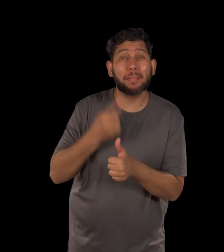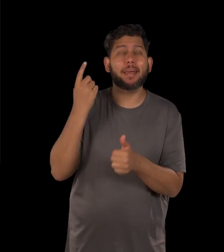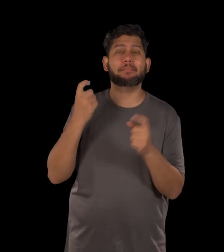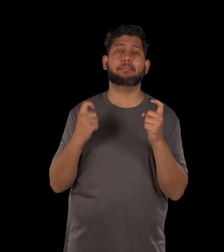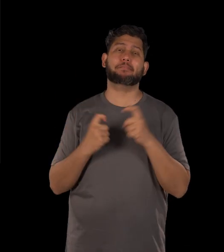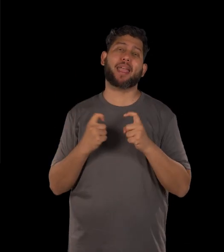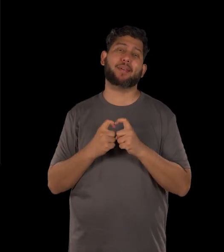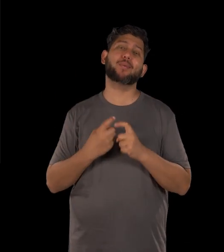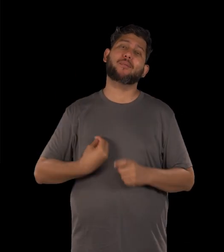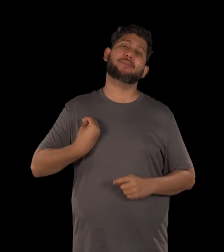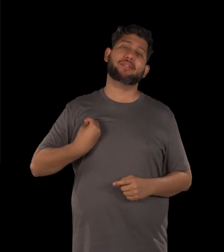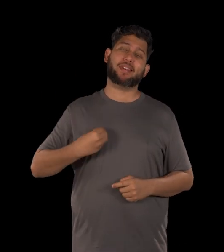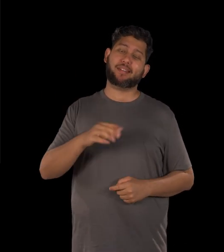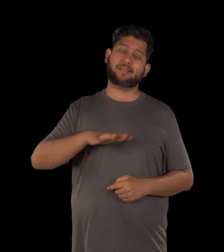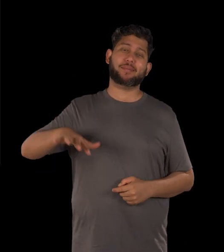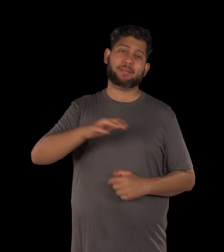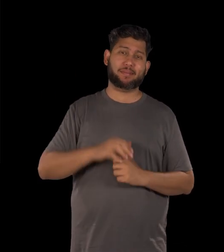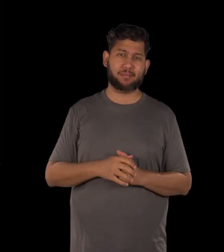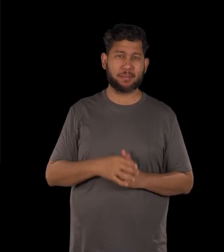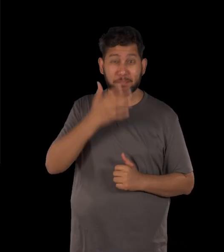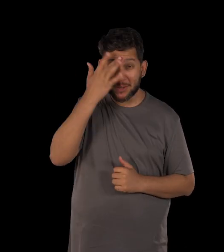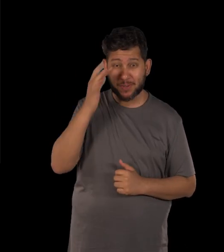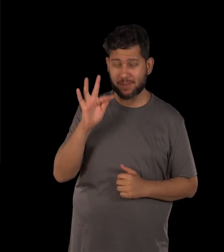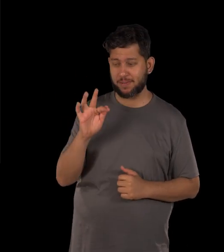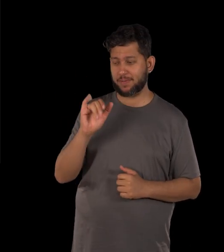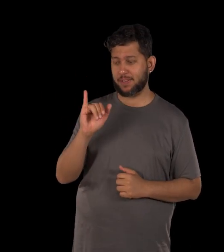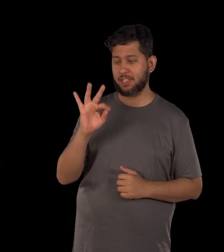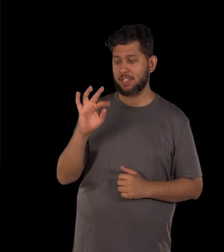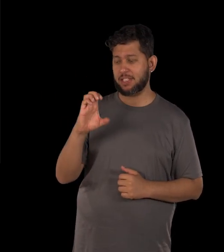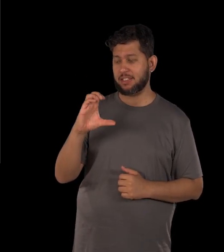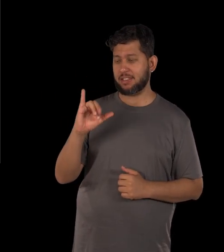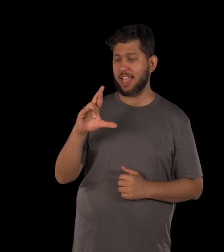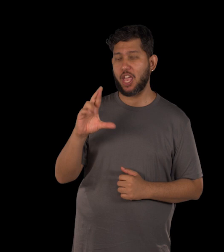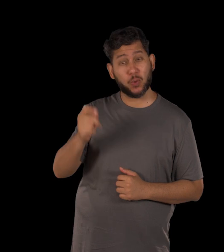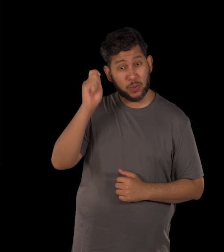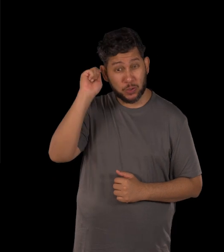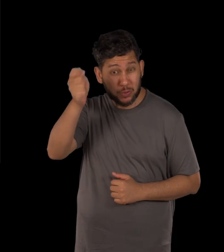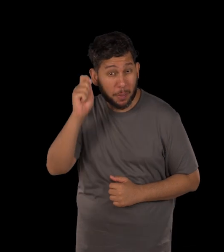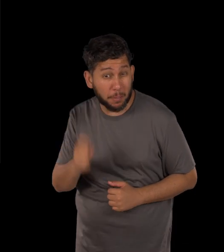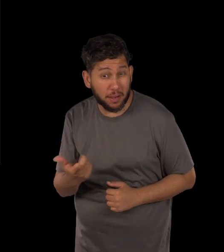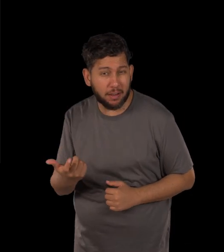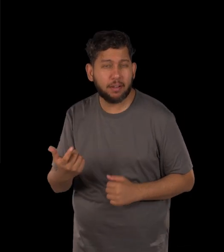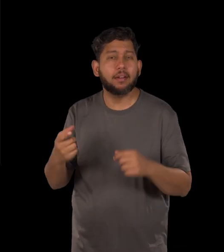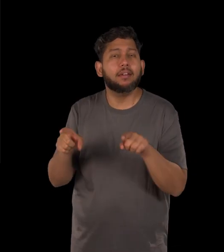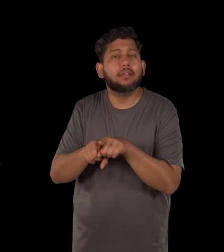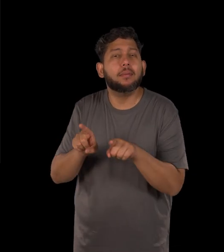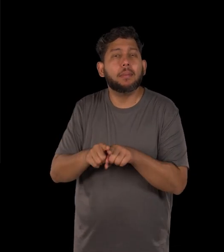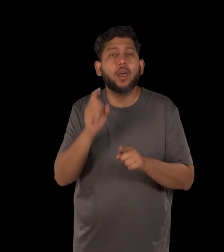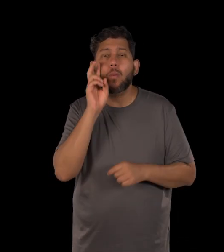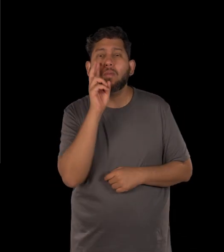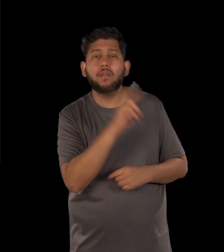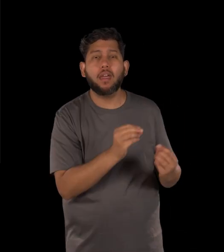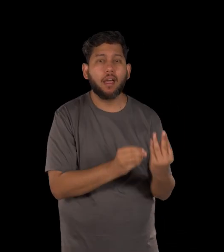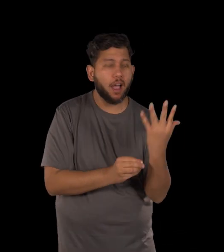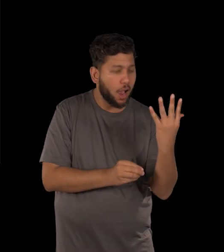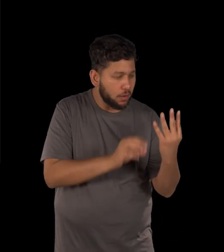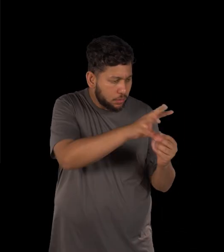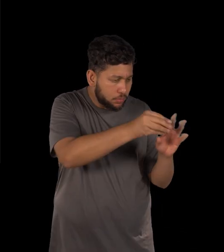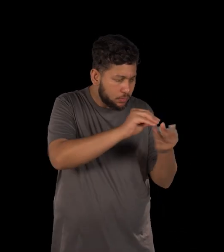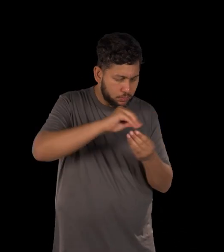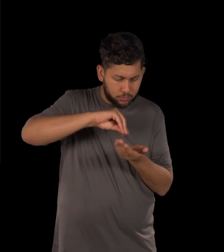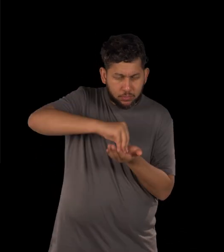Surgem, então, os primeiros médicos da humanidade, os feiticeiros ou xamãs, que curavam através do uso de